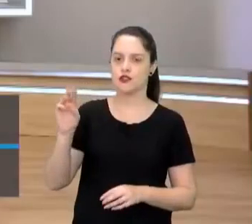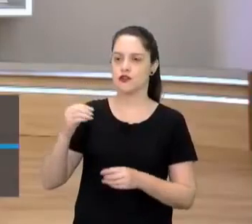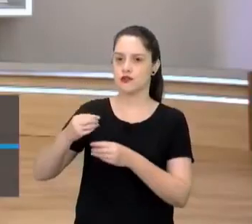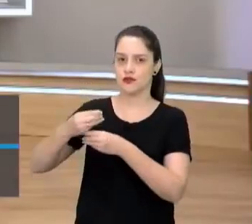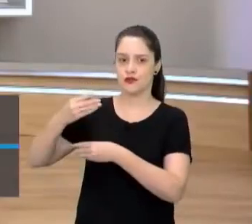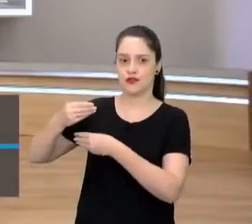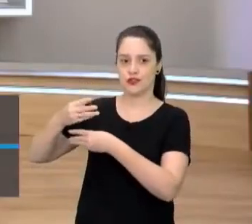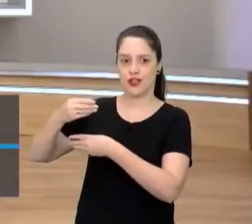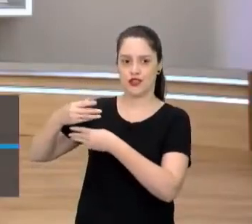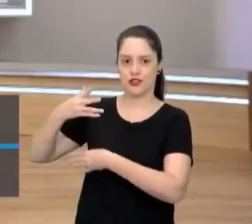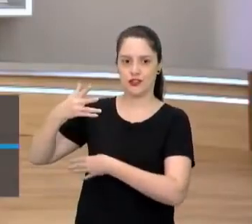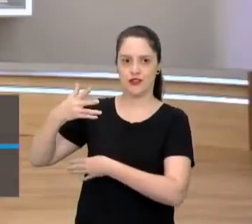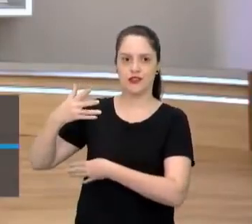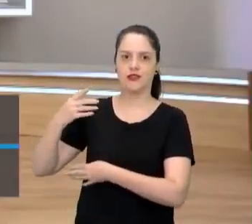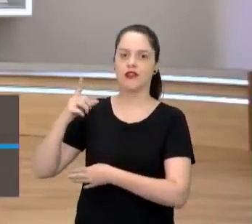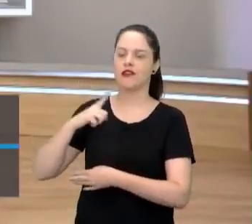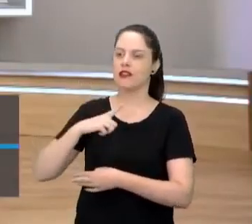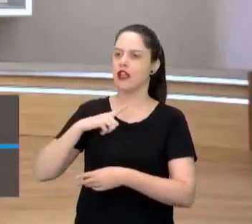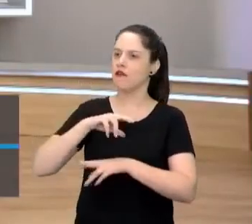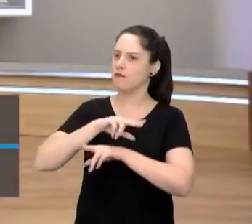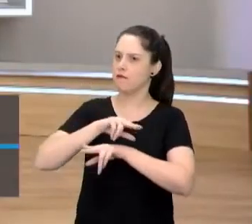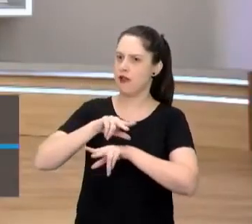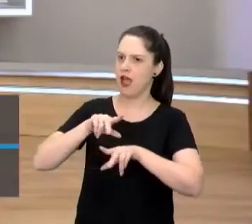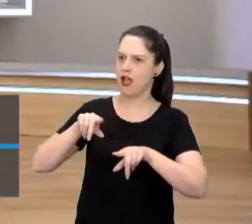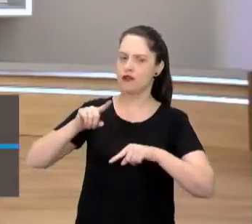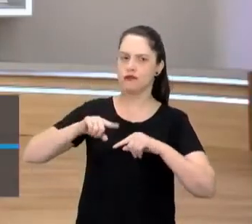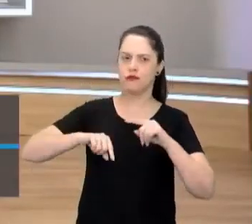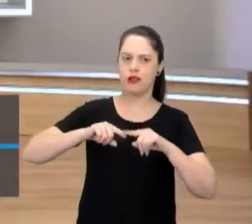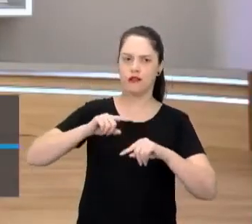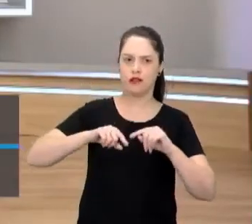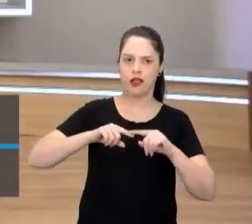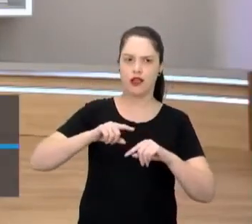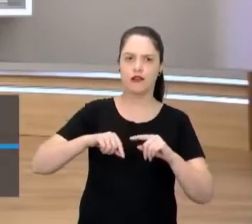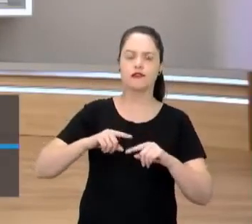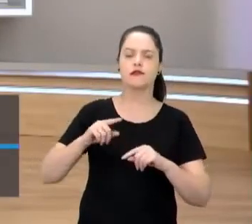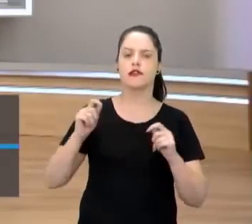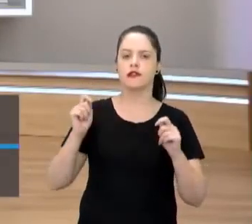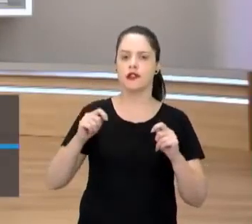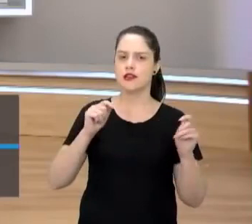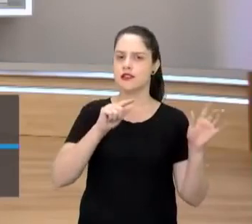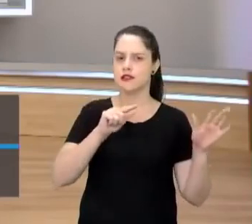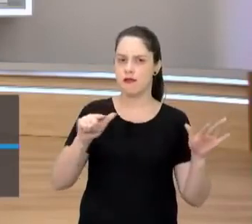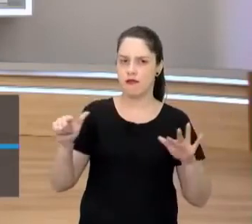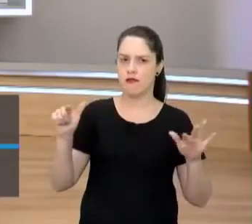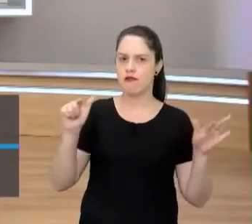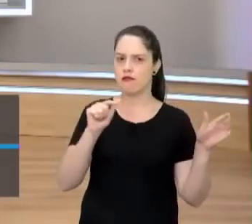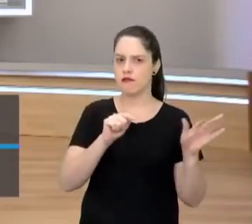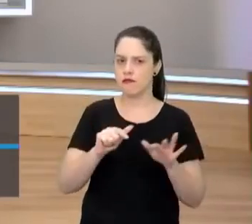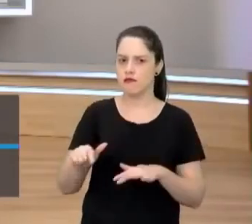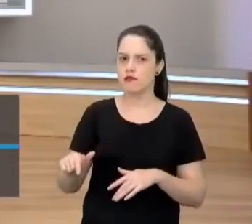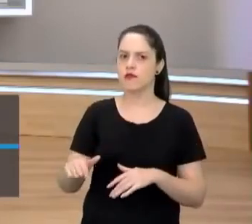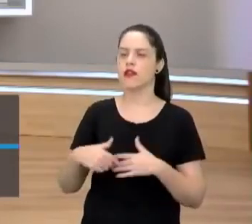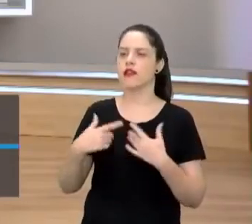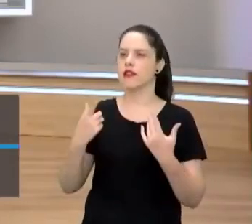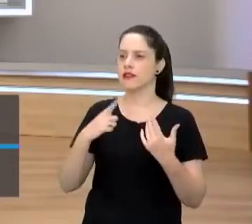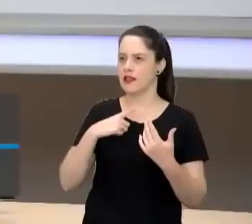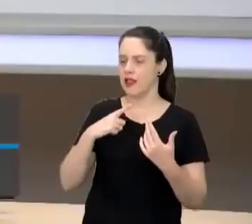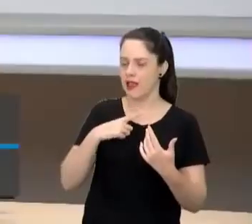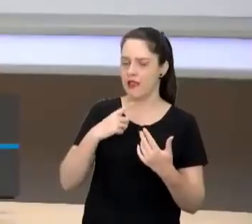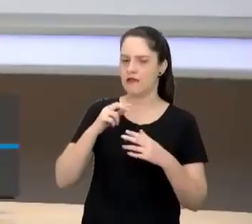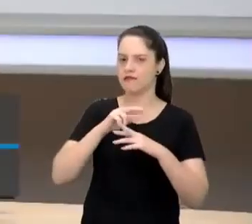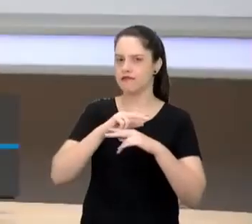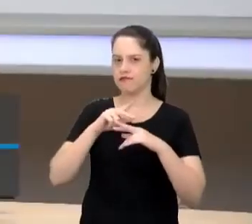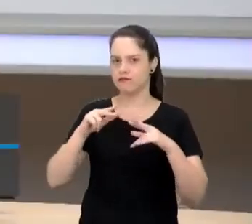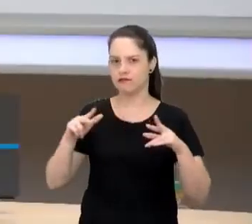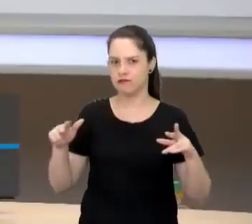chat. Esse site, ele tem todos esses materiais que nós vamos nos referir durante a semana, ele tem lá os cursos também, tem